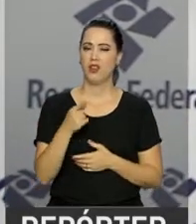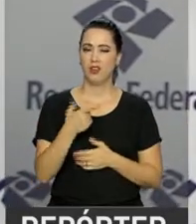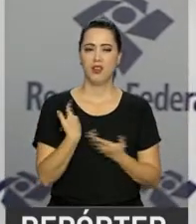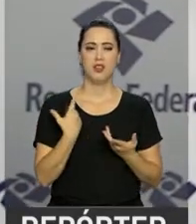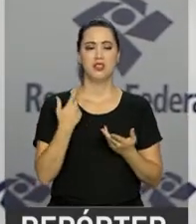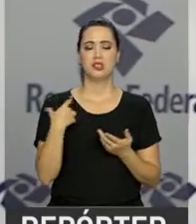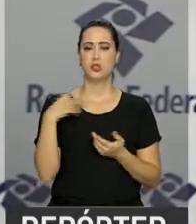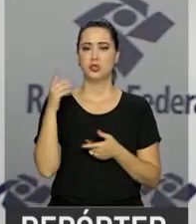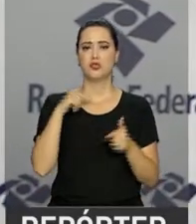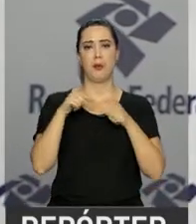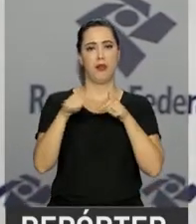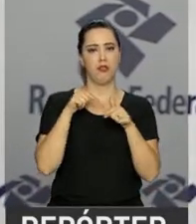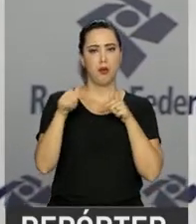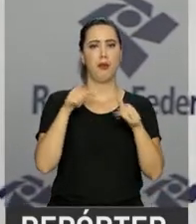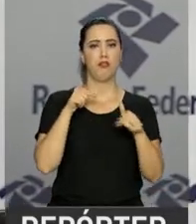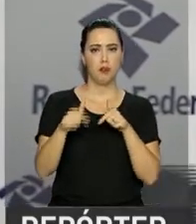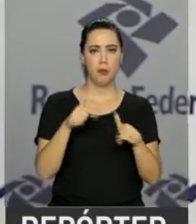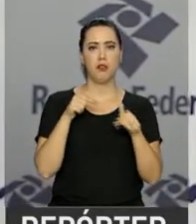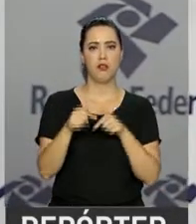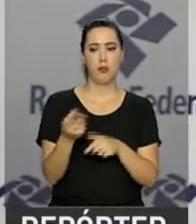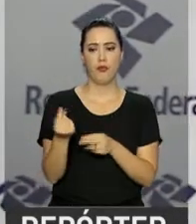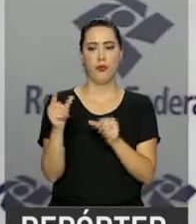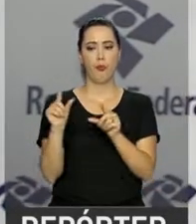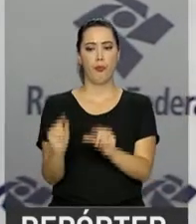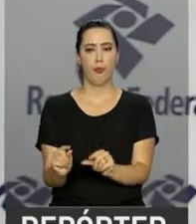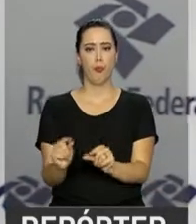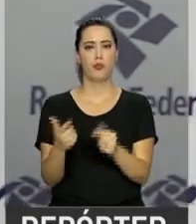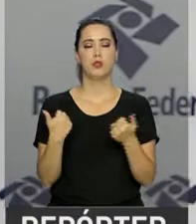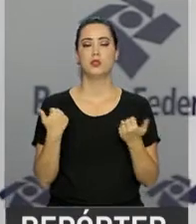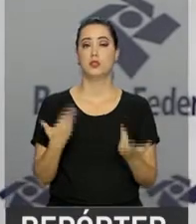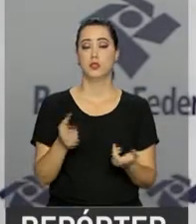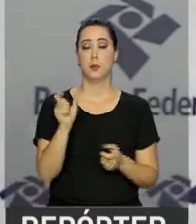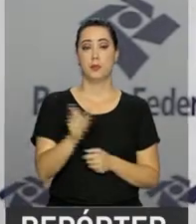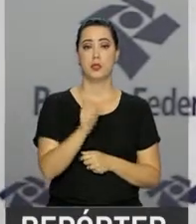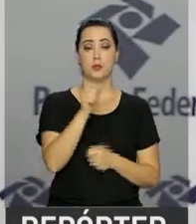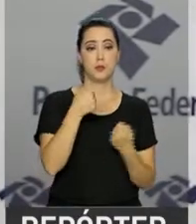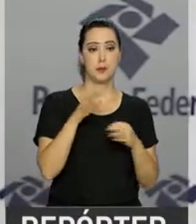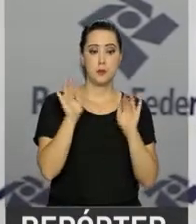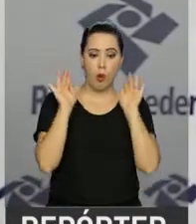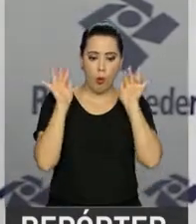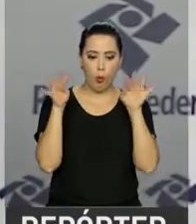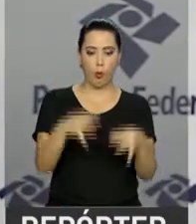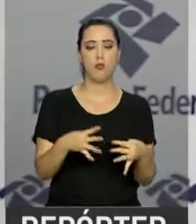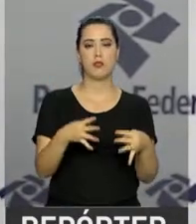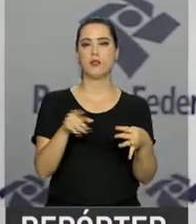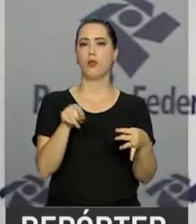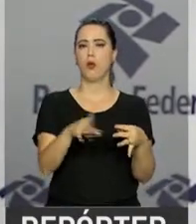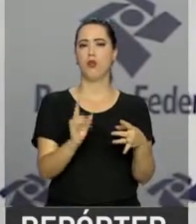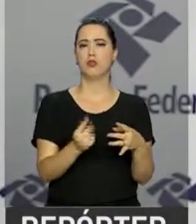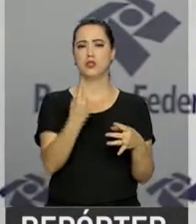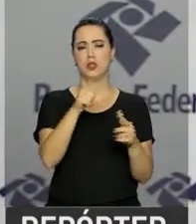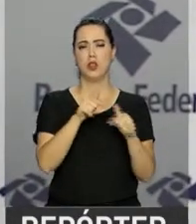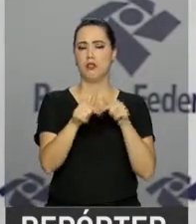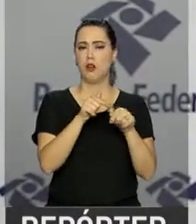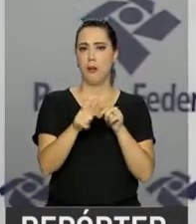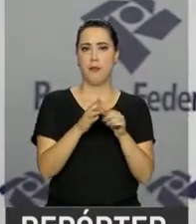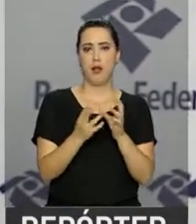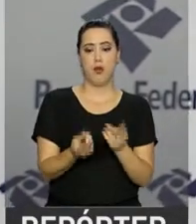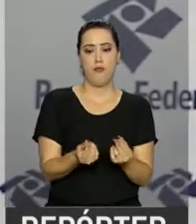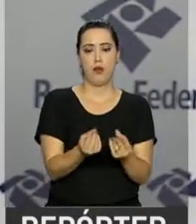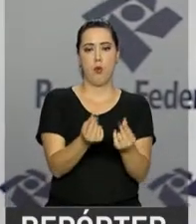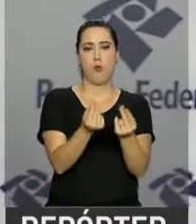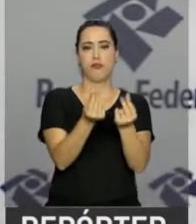aí eu a força de trabalho de tudo exatamente o auditor ele tem que ficar concentrado em mostrar nos trabalhos de maior complexidade